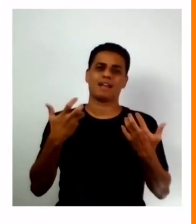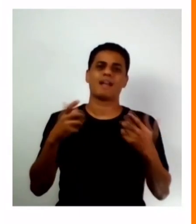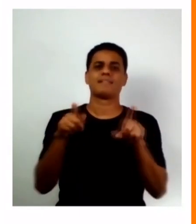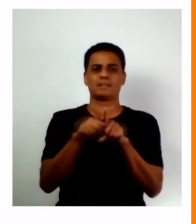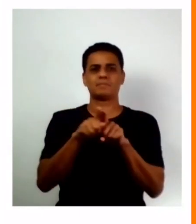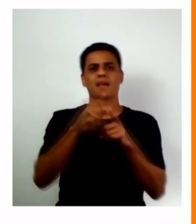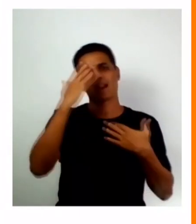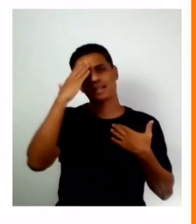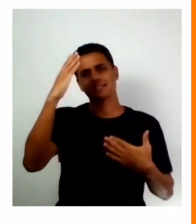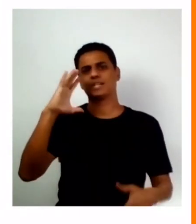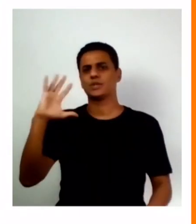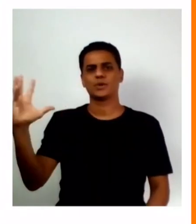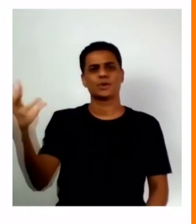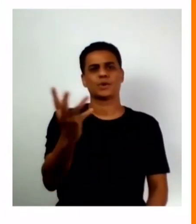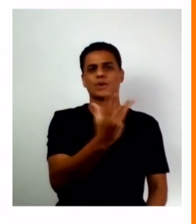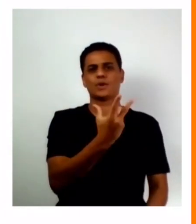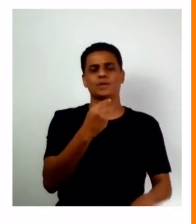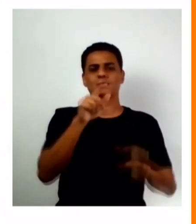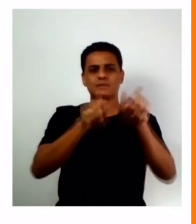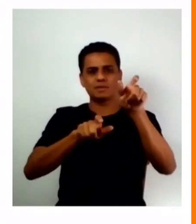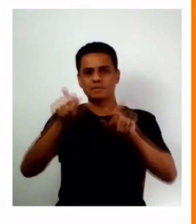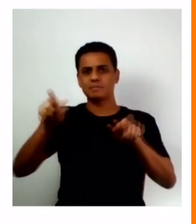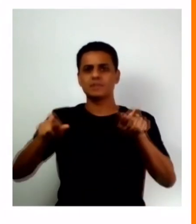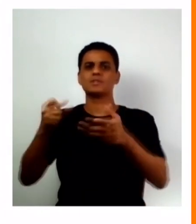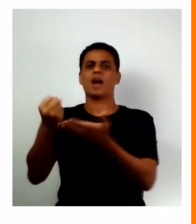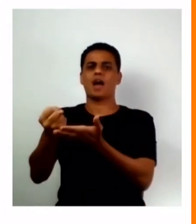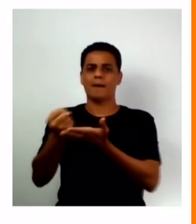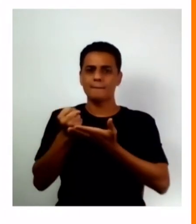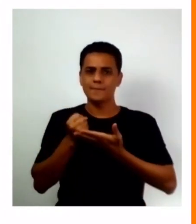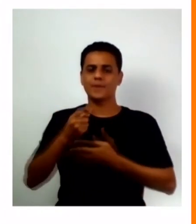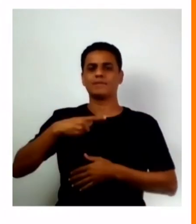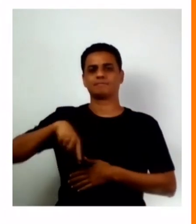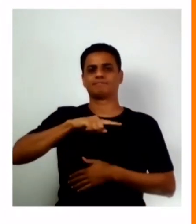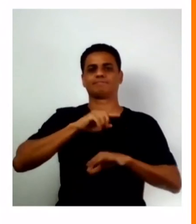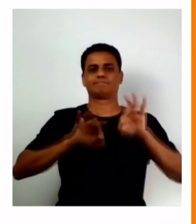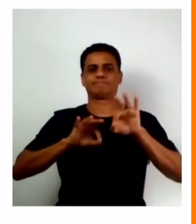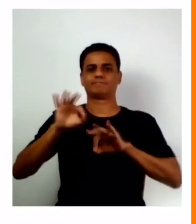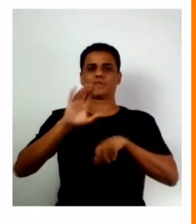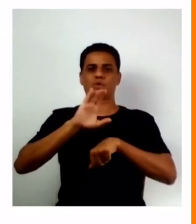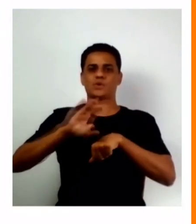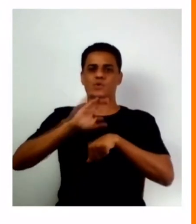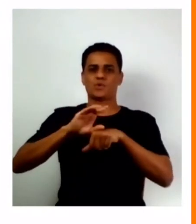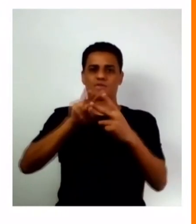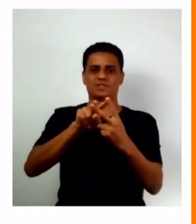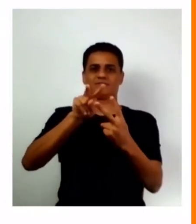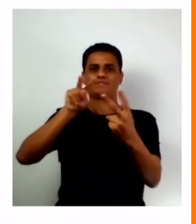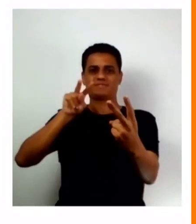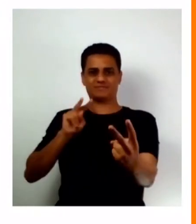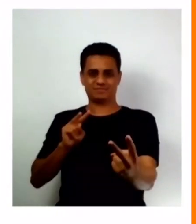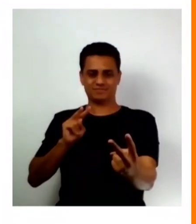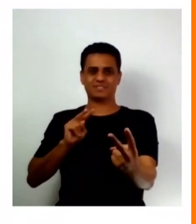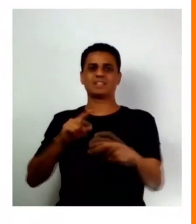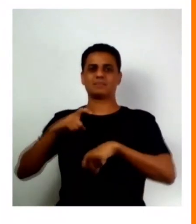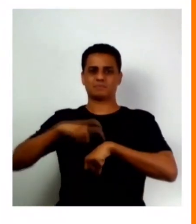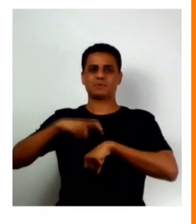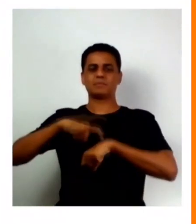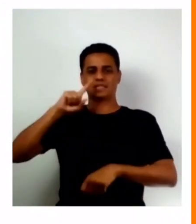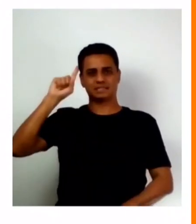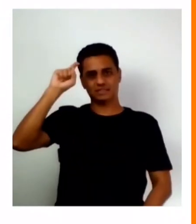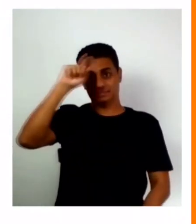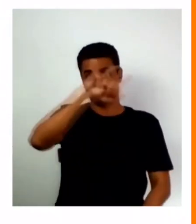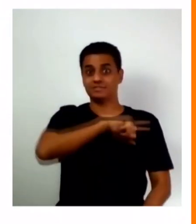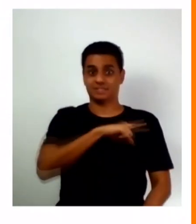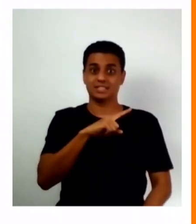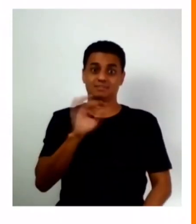permitido fazer este curso a distância em um momento tão difícil e tão complexo, não?